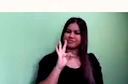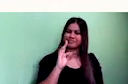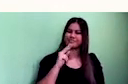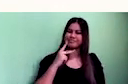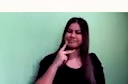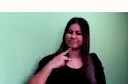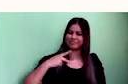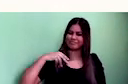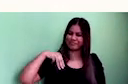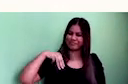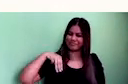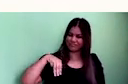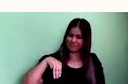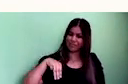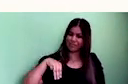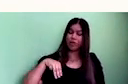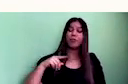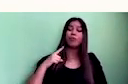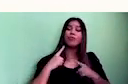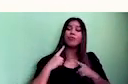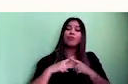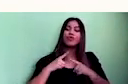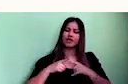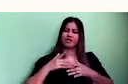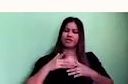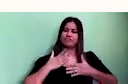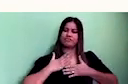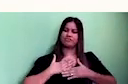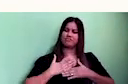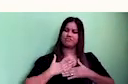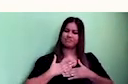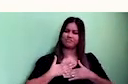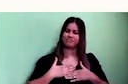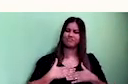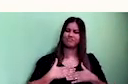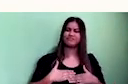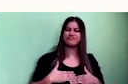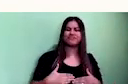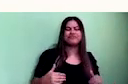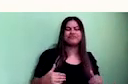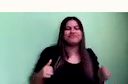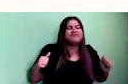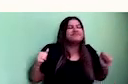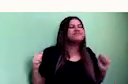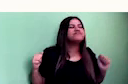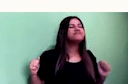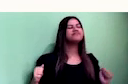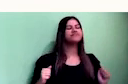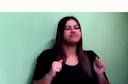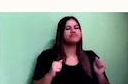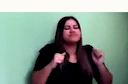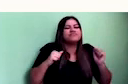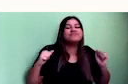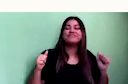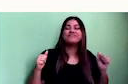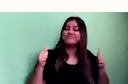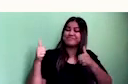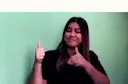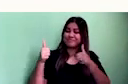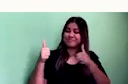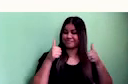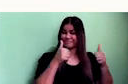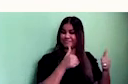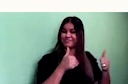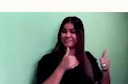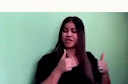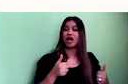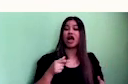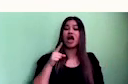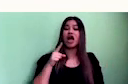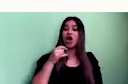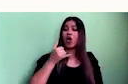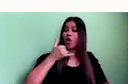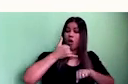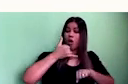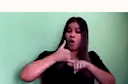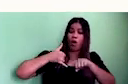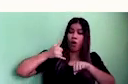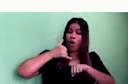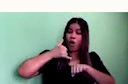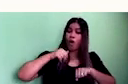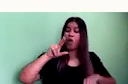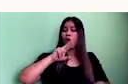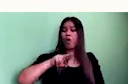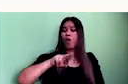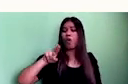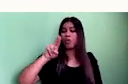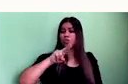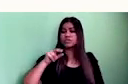relaxar, por diminuir a ansiedade, ele ajuda muito ao início do sono. E ele é um óleo que você usa 1, 2, 3 dias, você vai ver que no quarto,